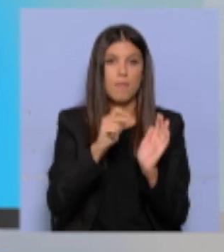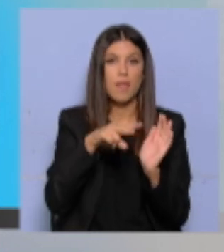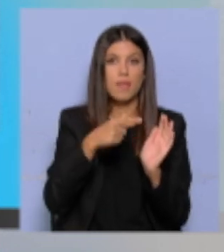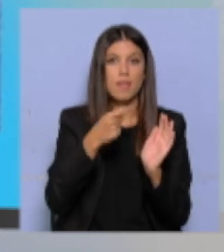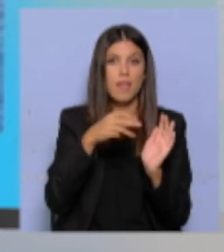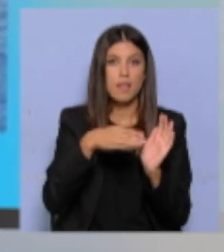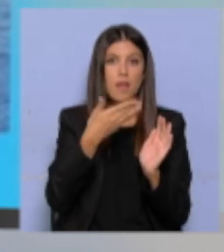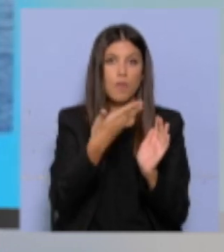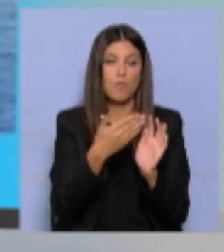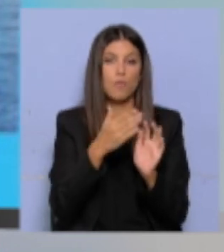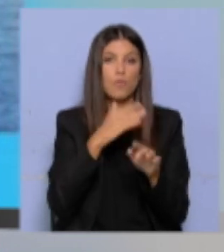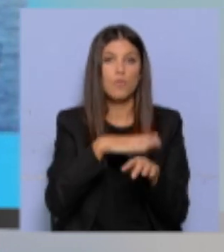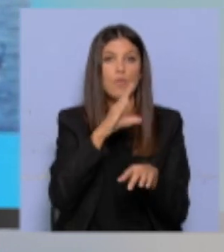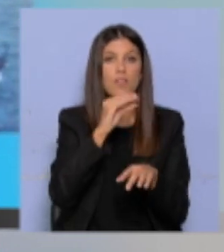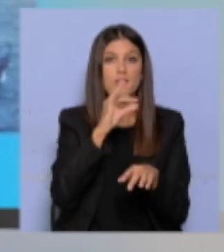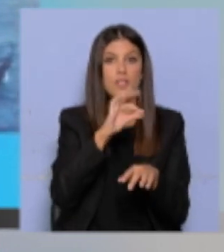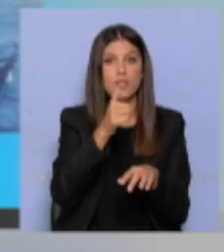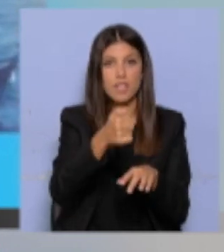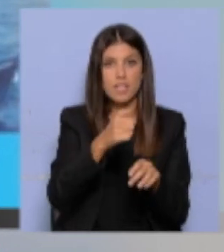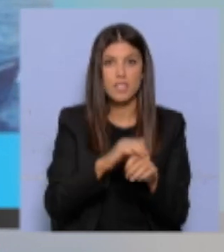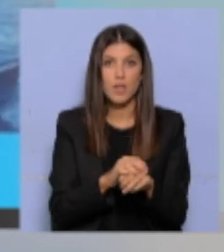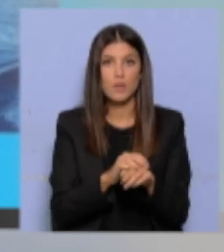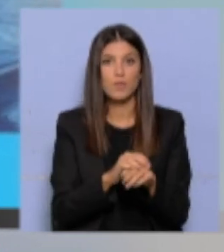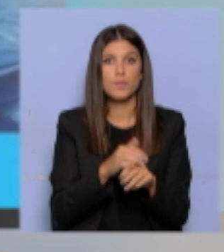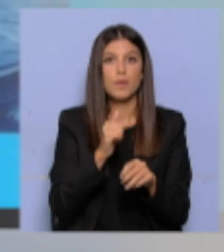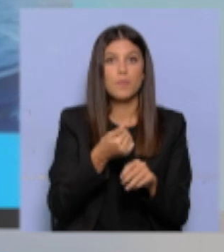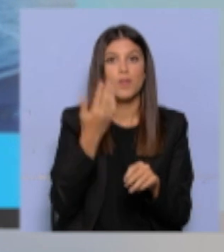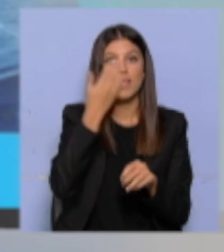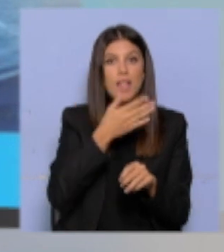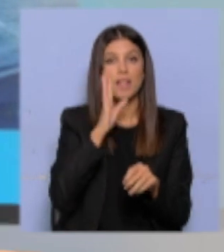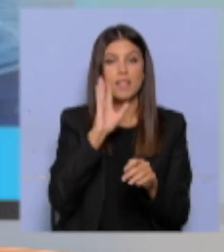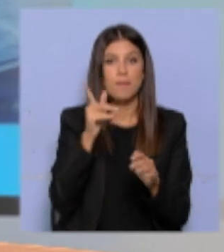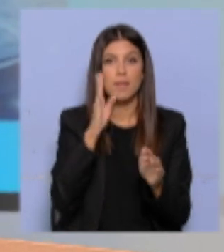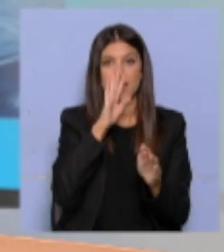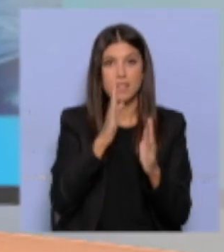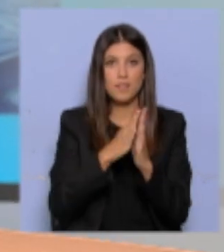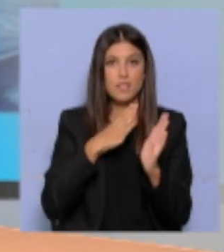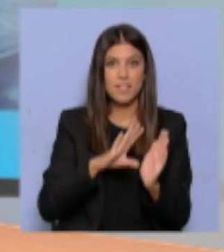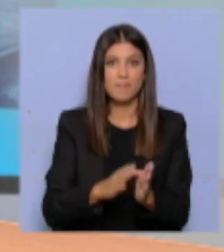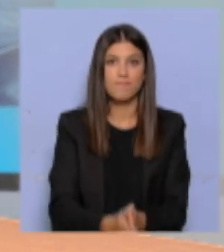1 a partir das 22h45. Boa tarde, até amanhã, se Deus quiser.